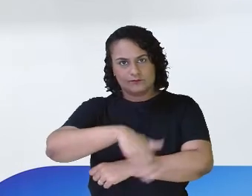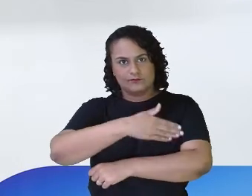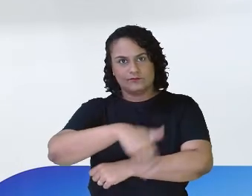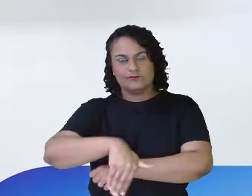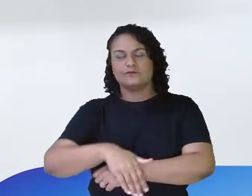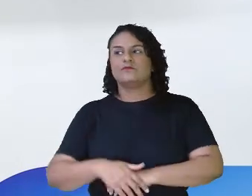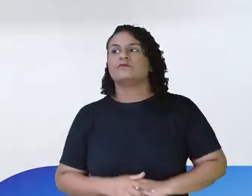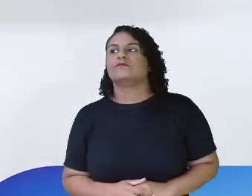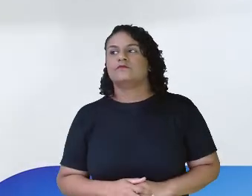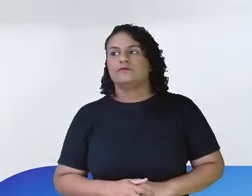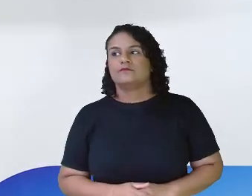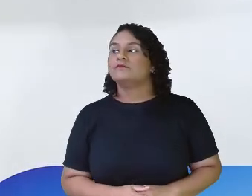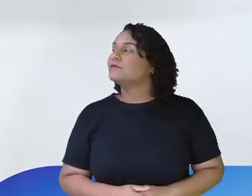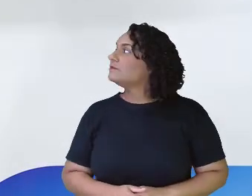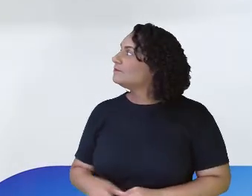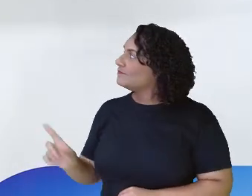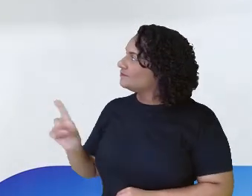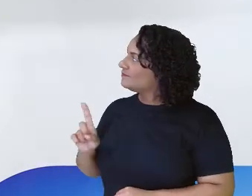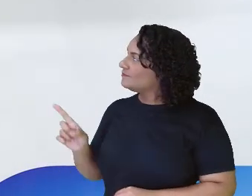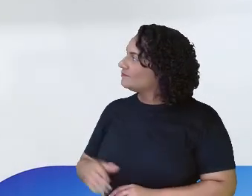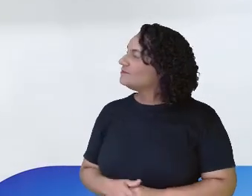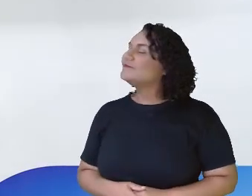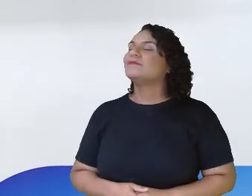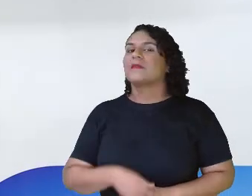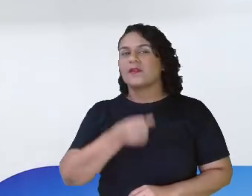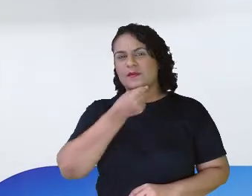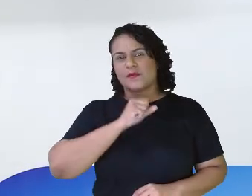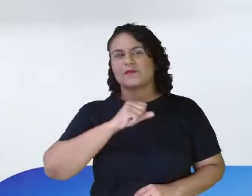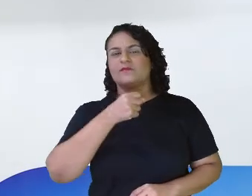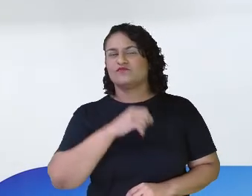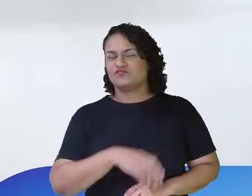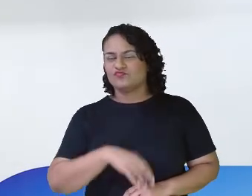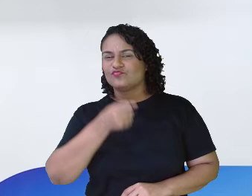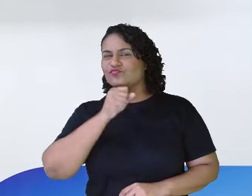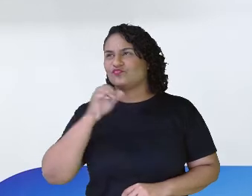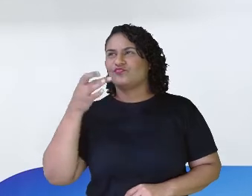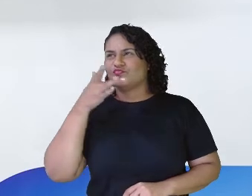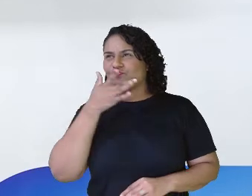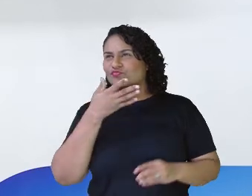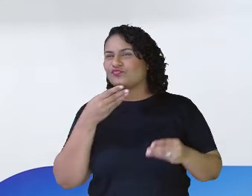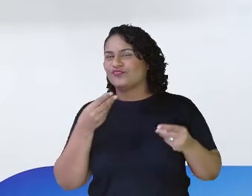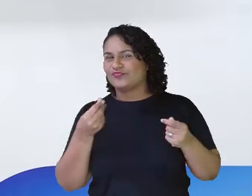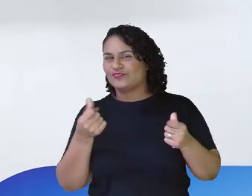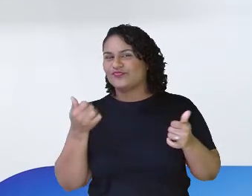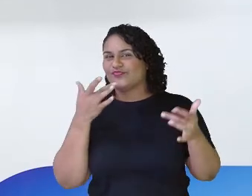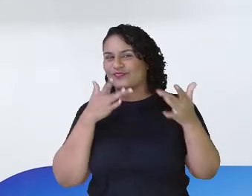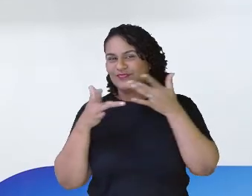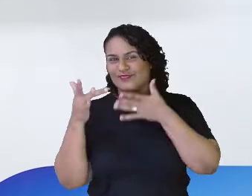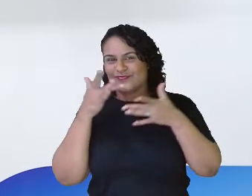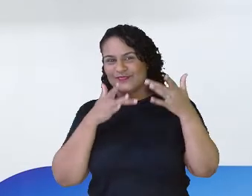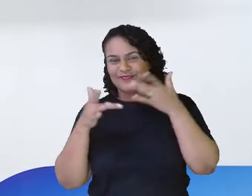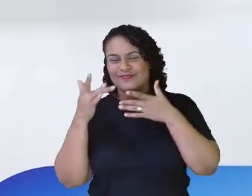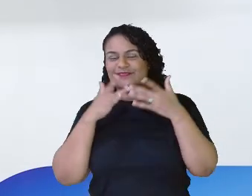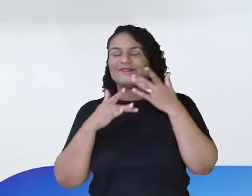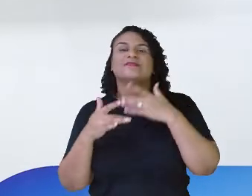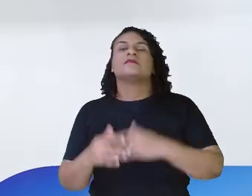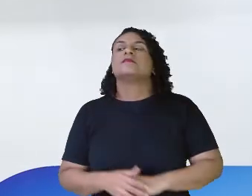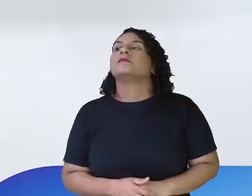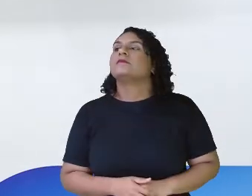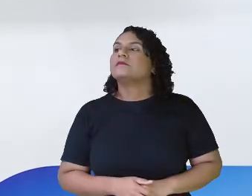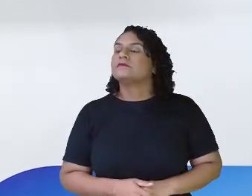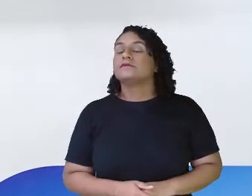também. A casquinha, ó, tomaria um sorvetinho. Tomaria tranquilamente esse sorvetinho.